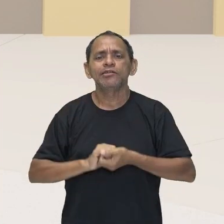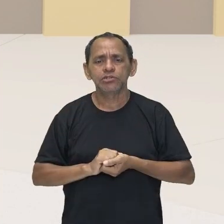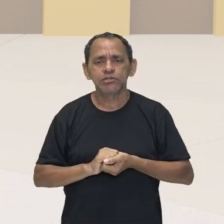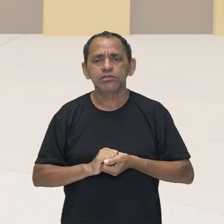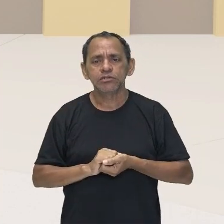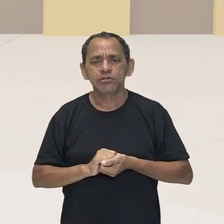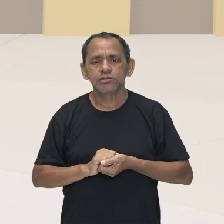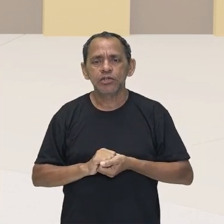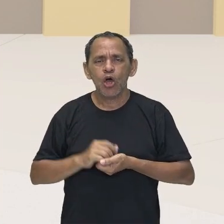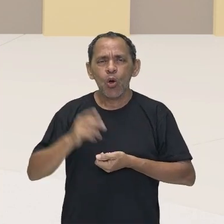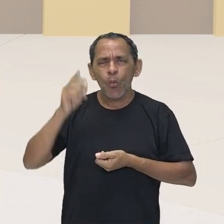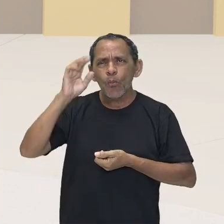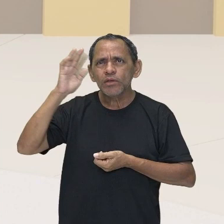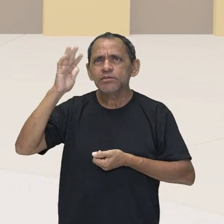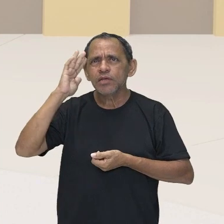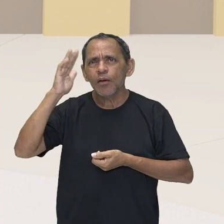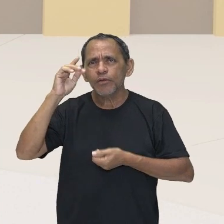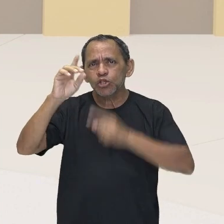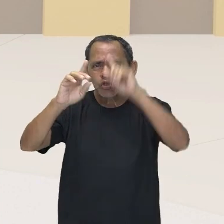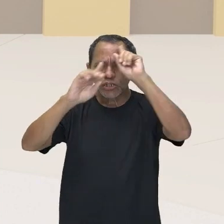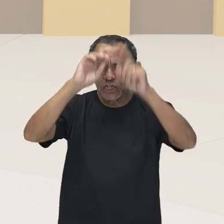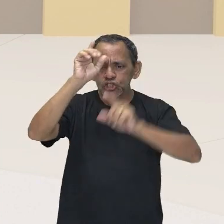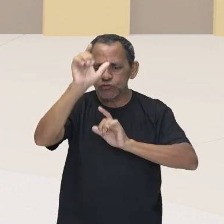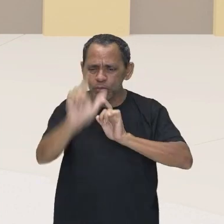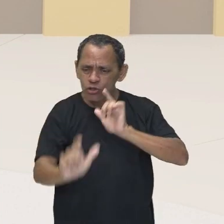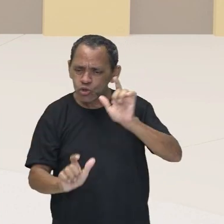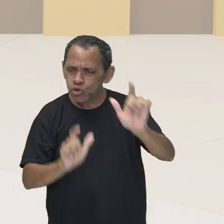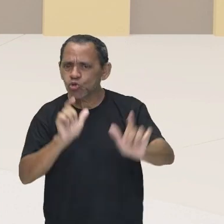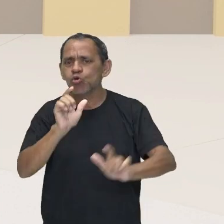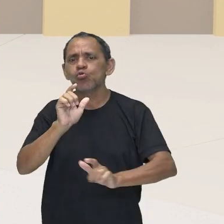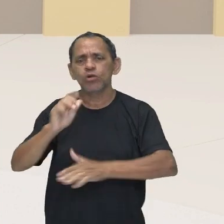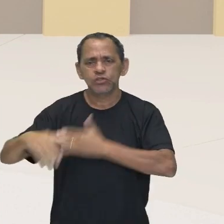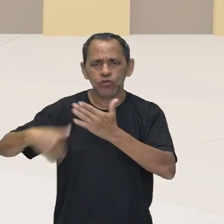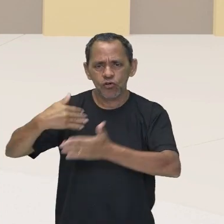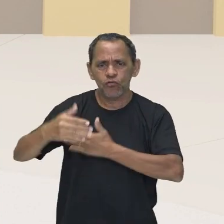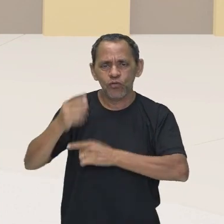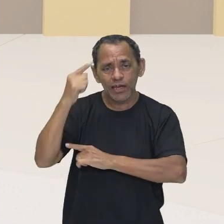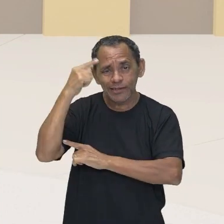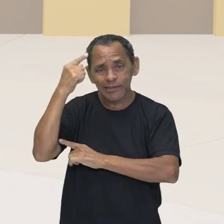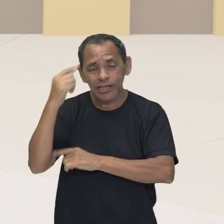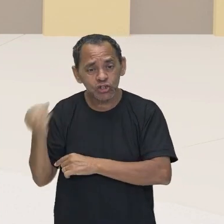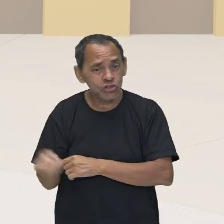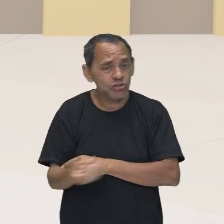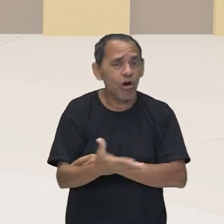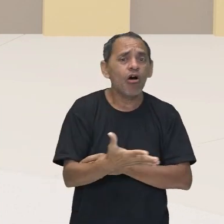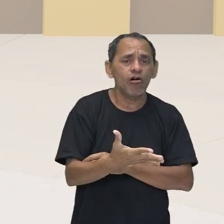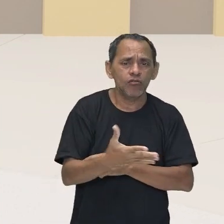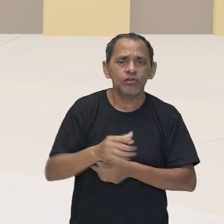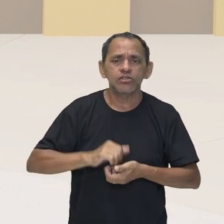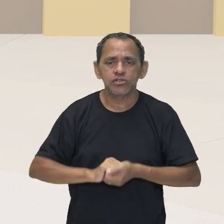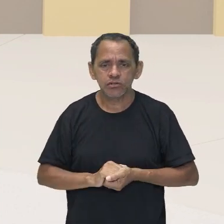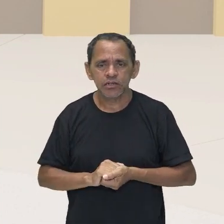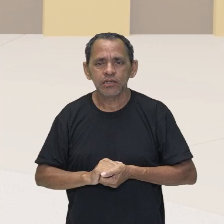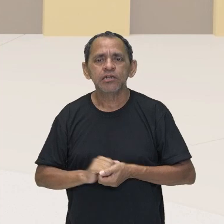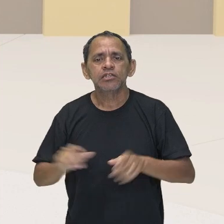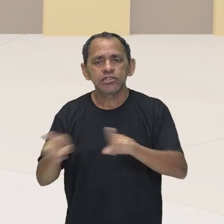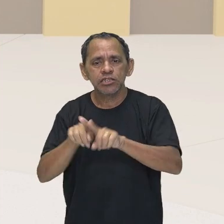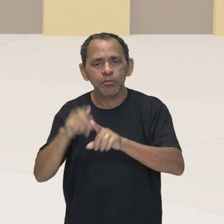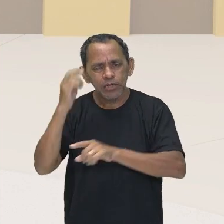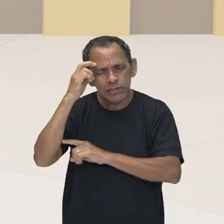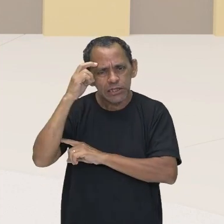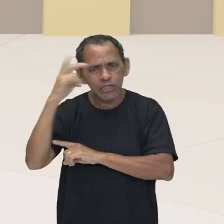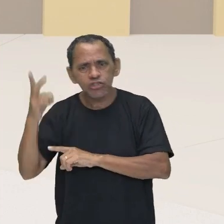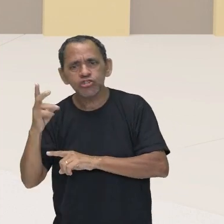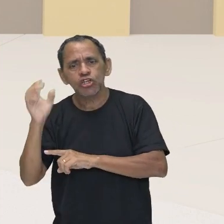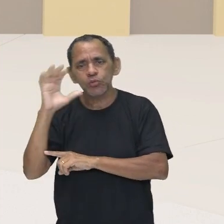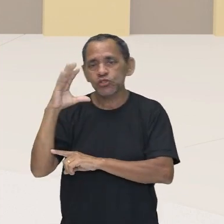O pensamento criativo, ele pode construir ideias inovadoras e trazer alternativas inteligentes para a resolução de